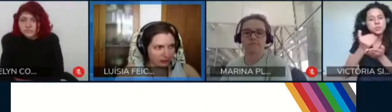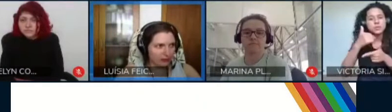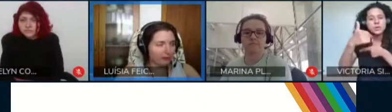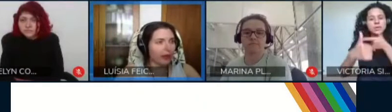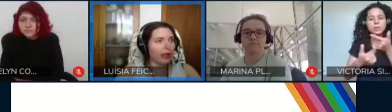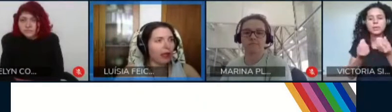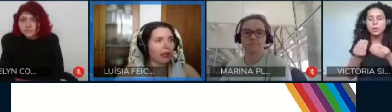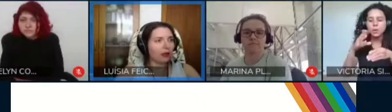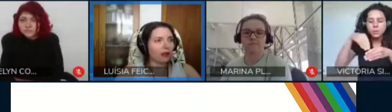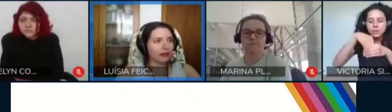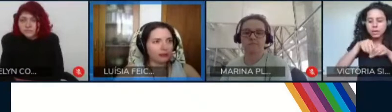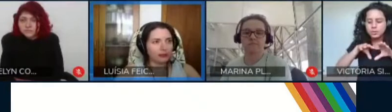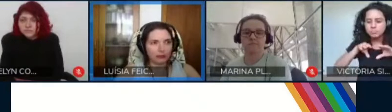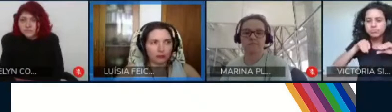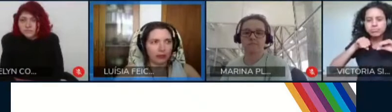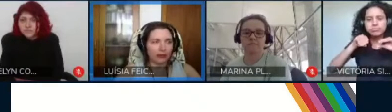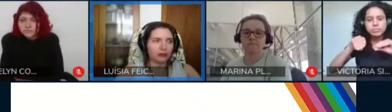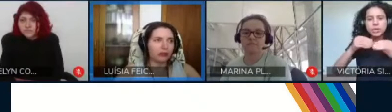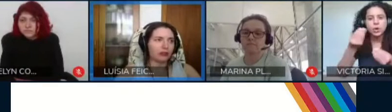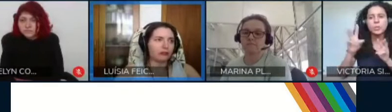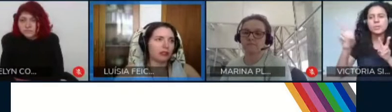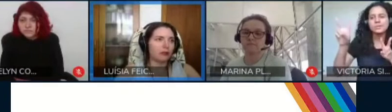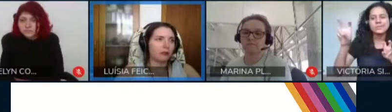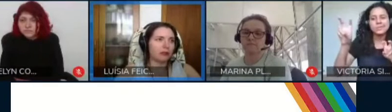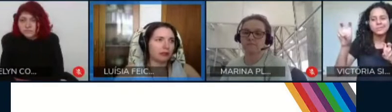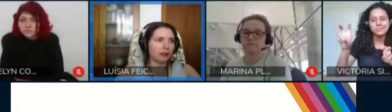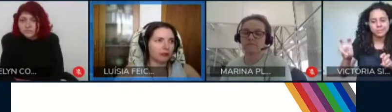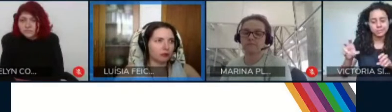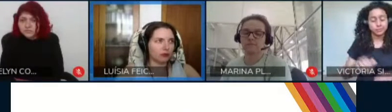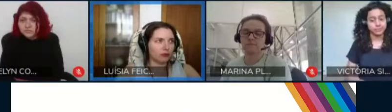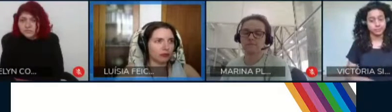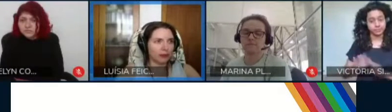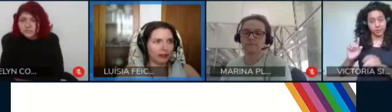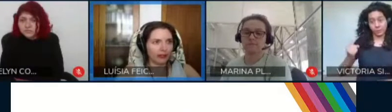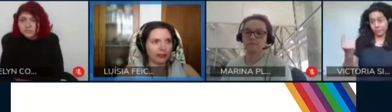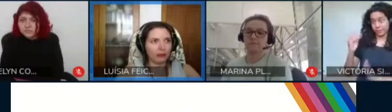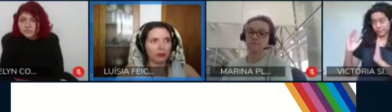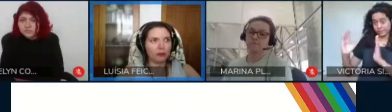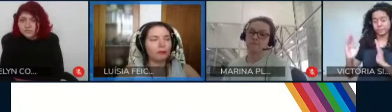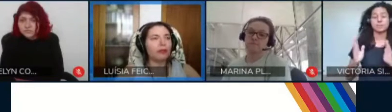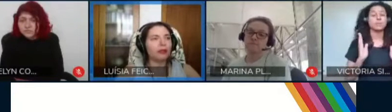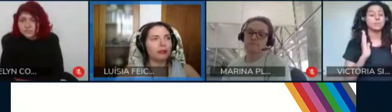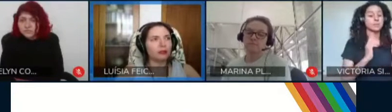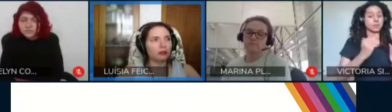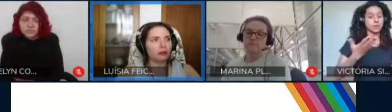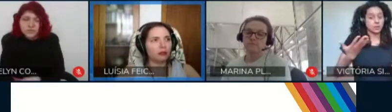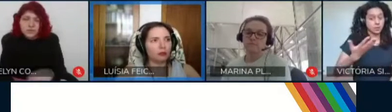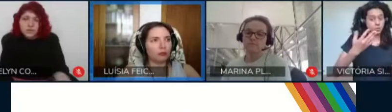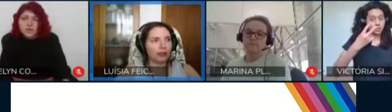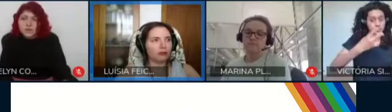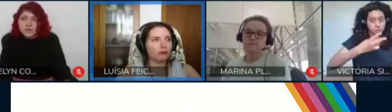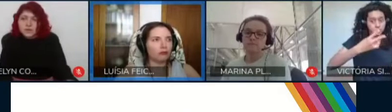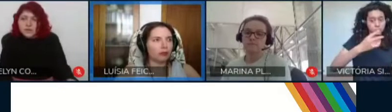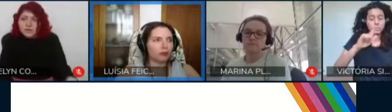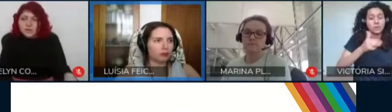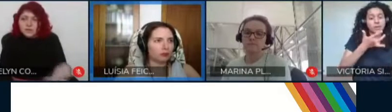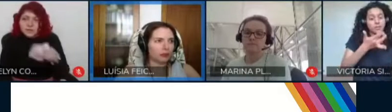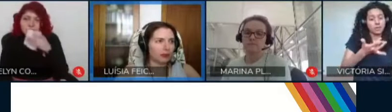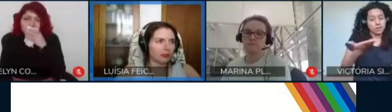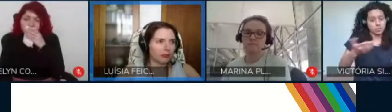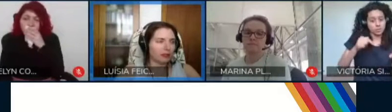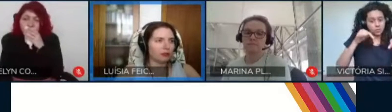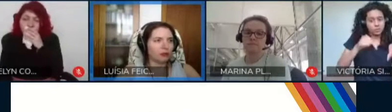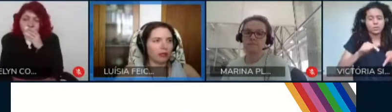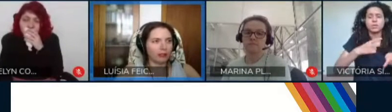e ilustrações. Agora, nessa segunda parte, nós veremos a estrutura do trabalho acadêmico completo,